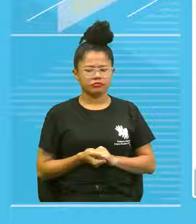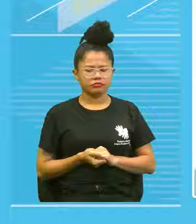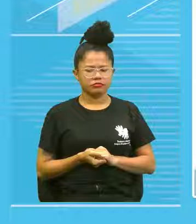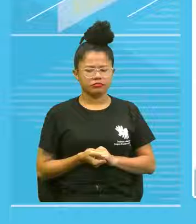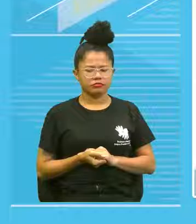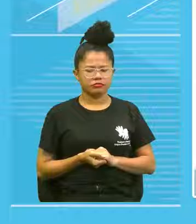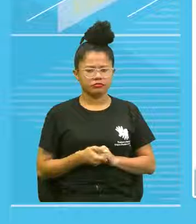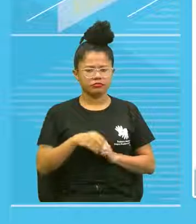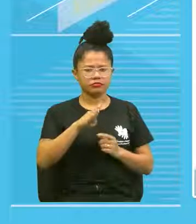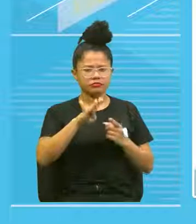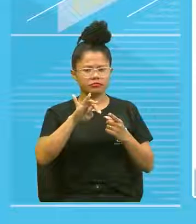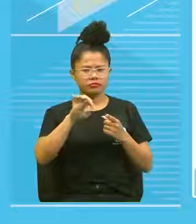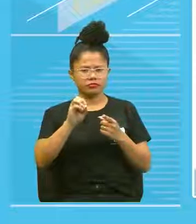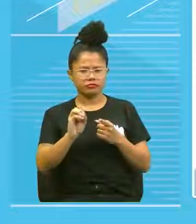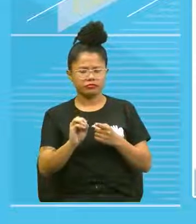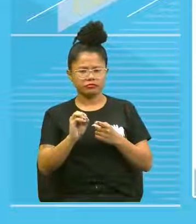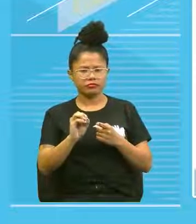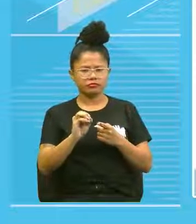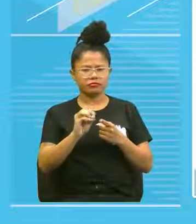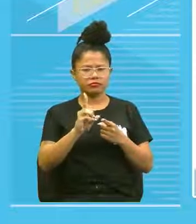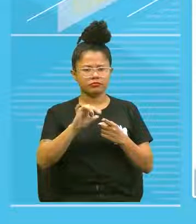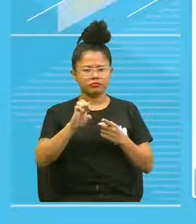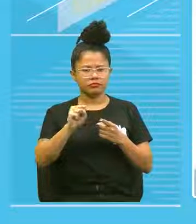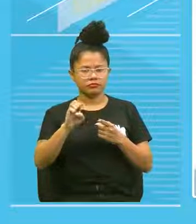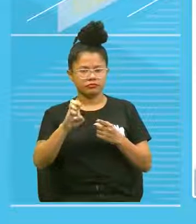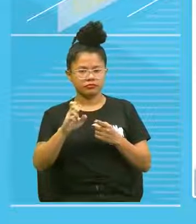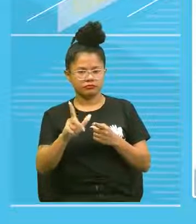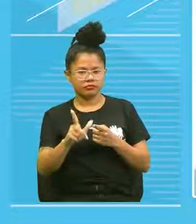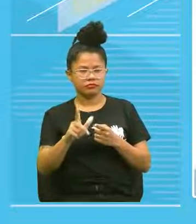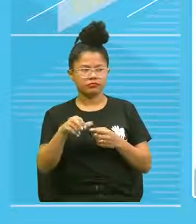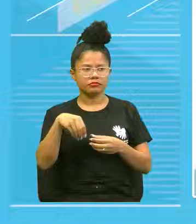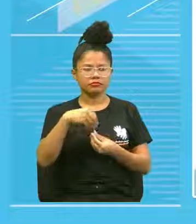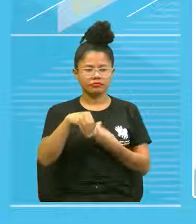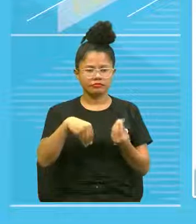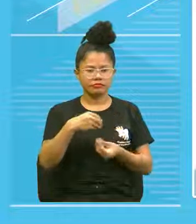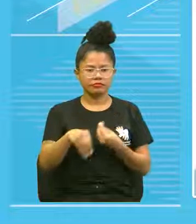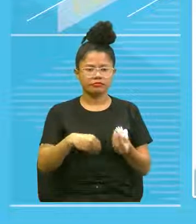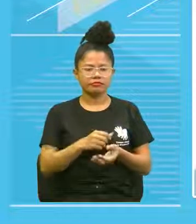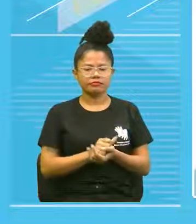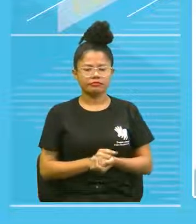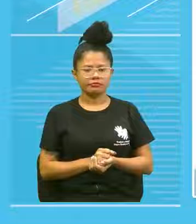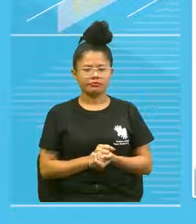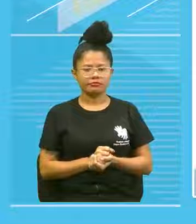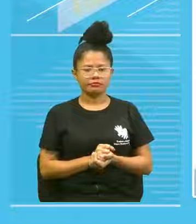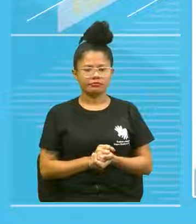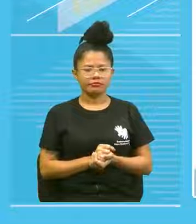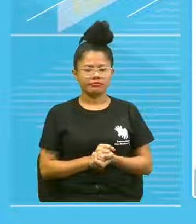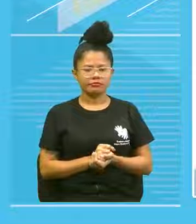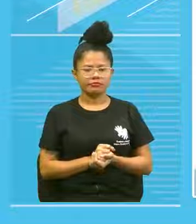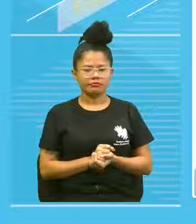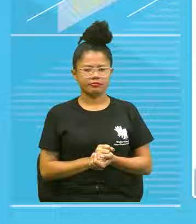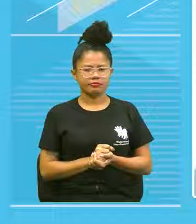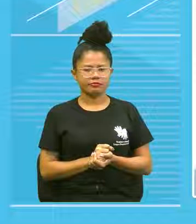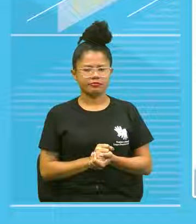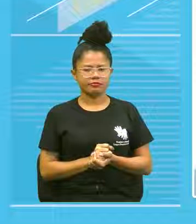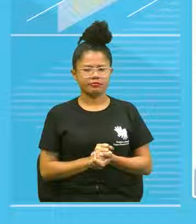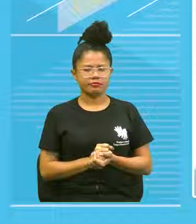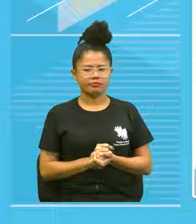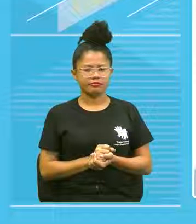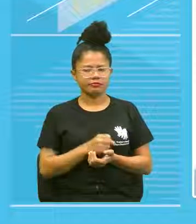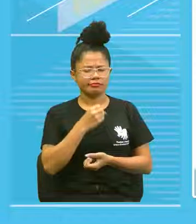é de biodiesel tá lá misturado com óleo diesel que ele comprou